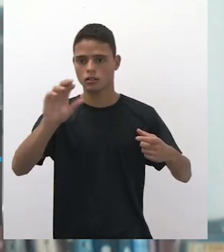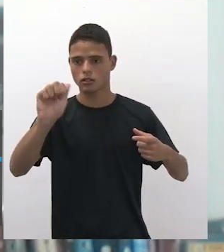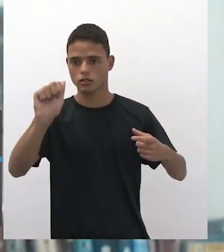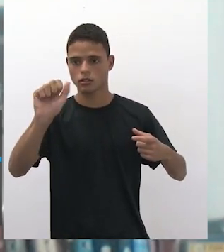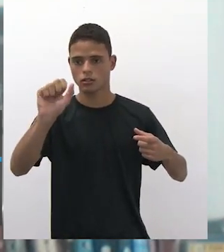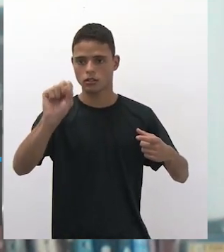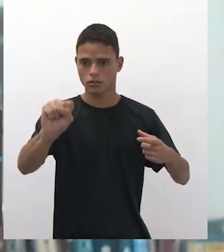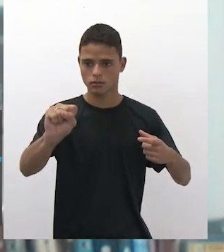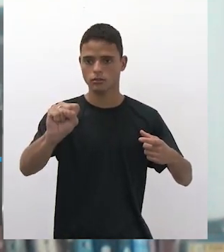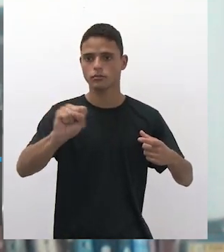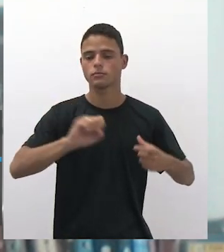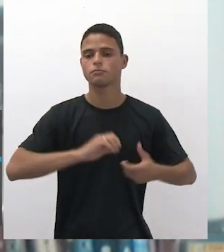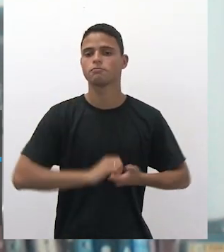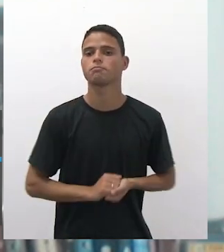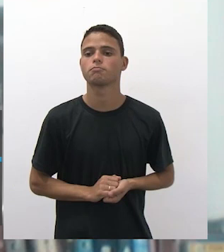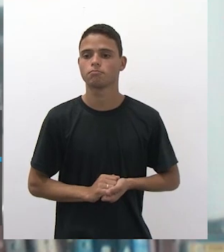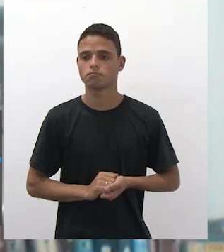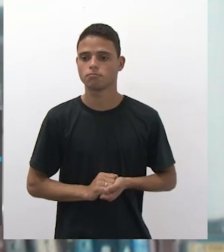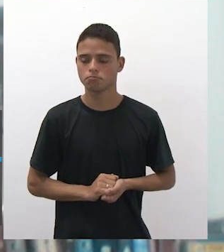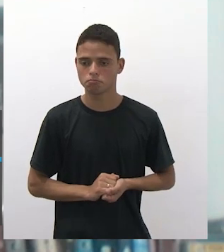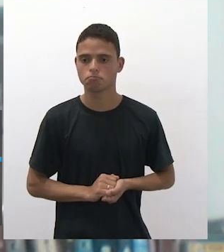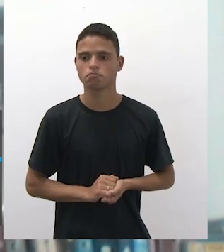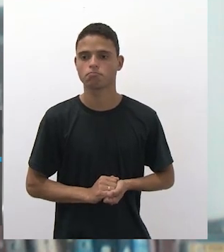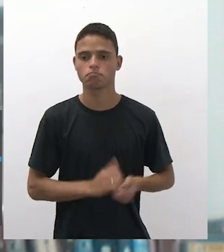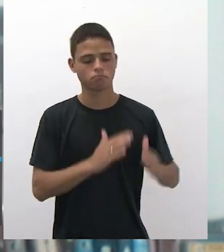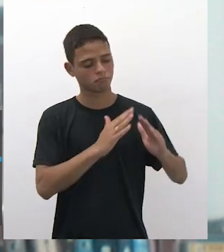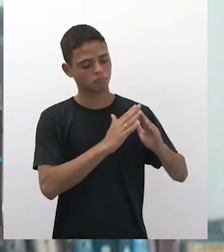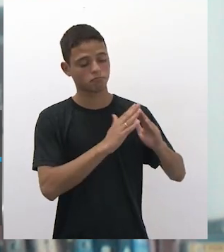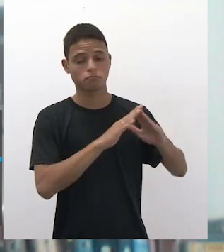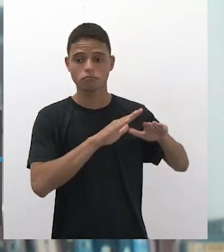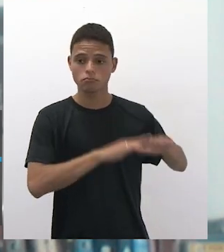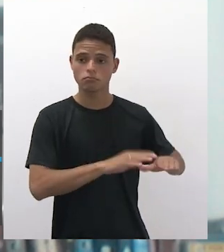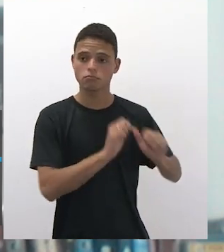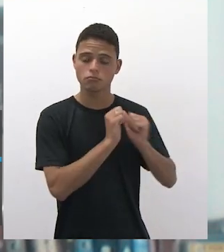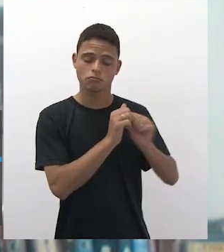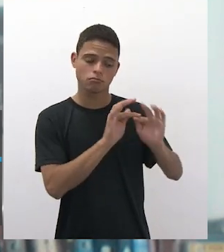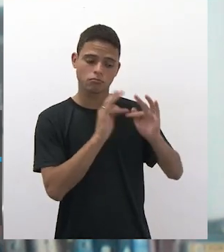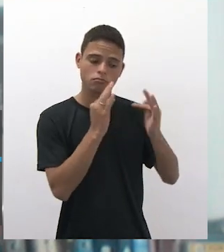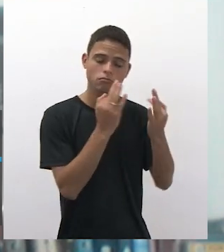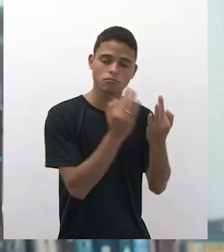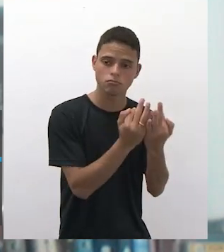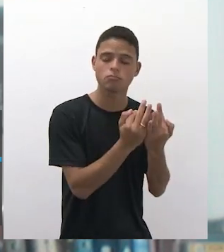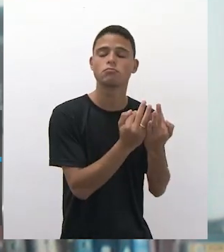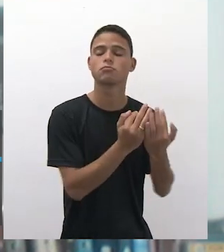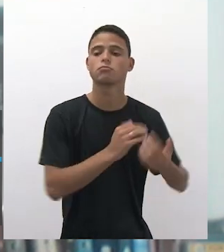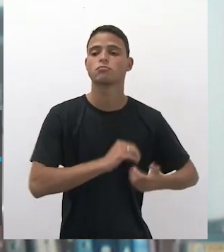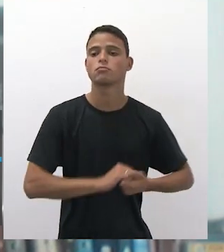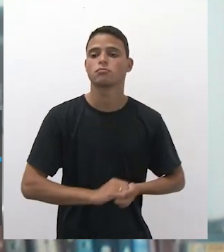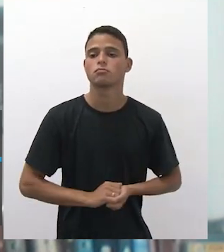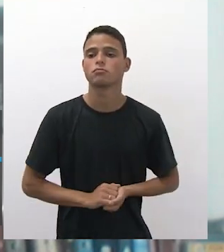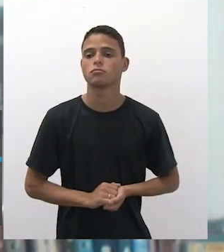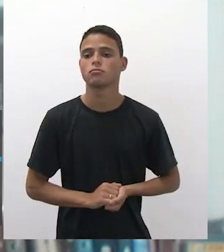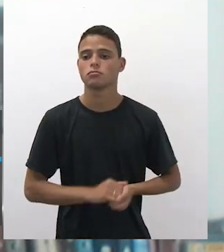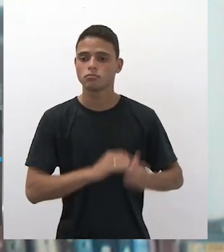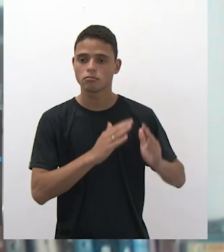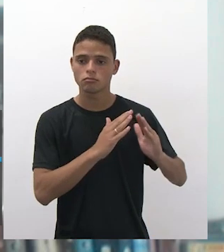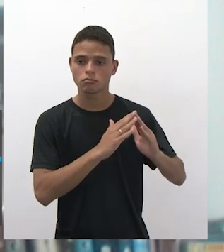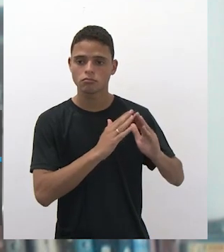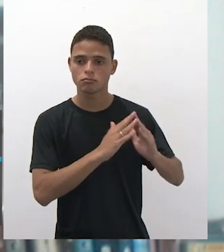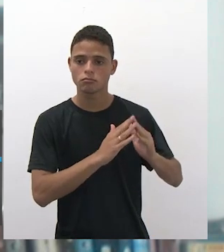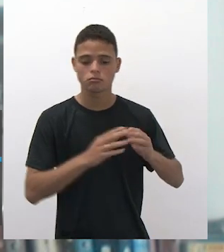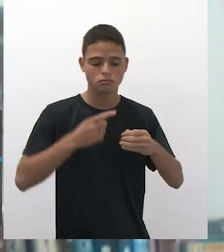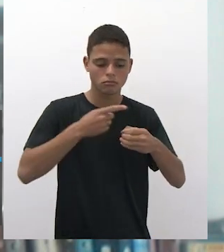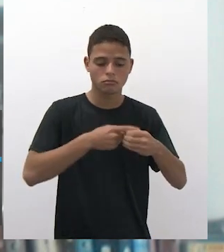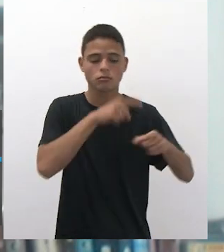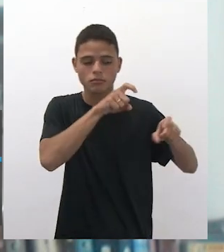E morávamos, né, eu, minha família, meu pai, minha mãe e meus irmãos, morávamos na zona